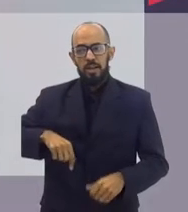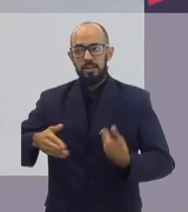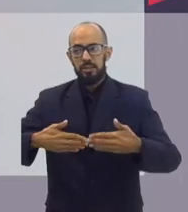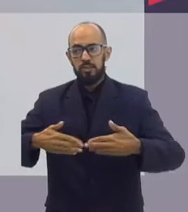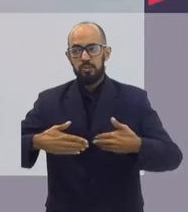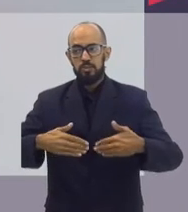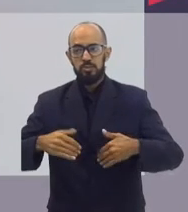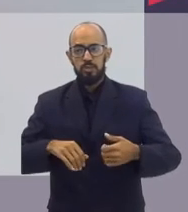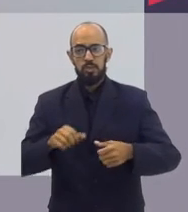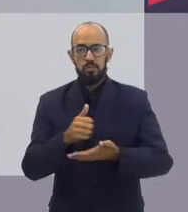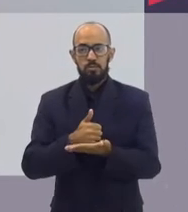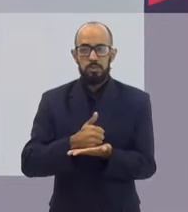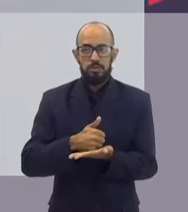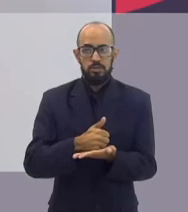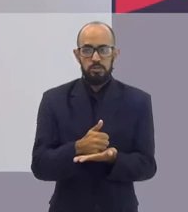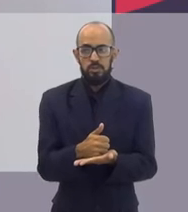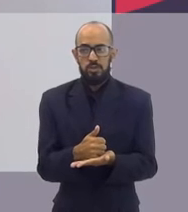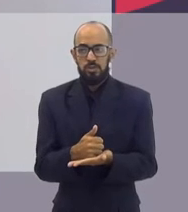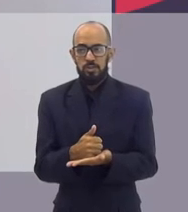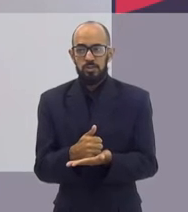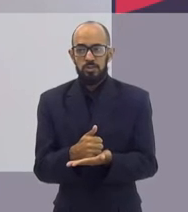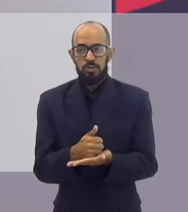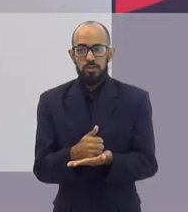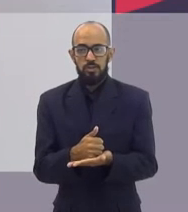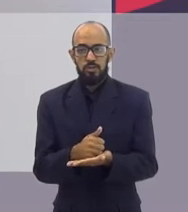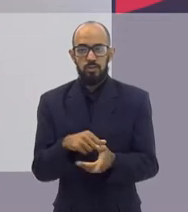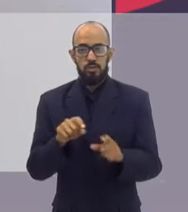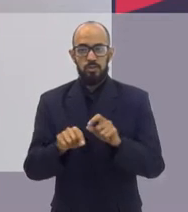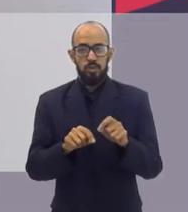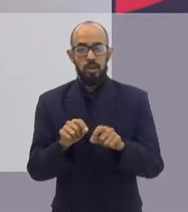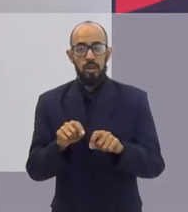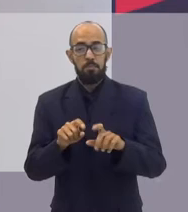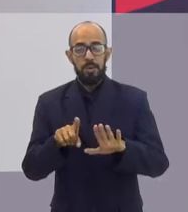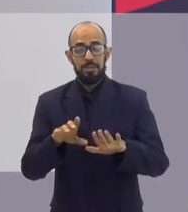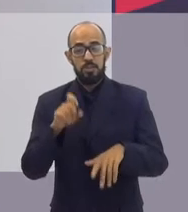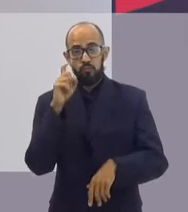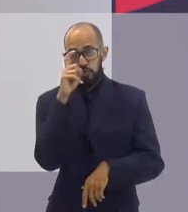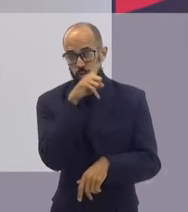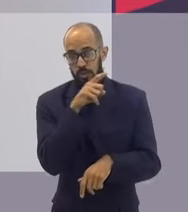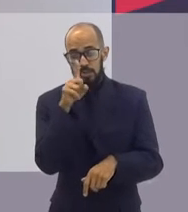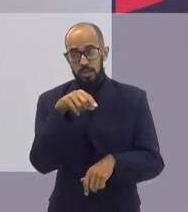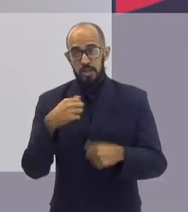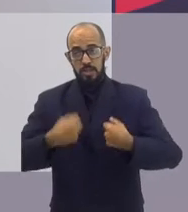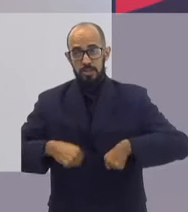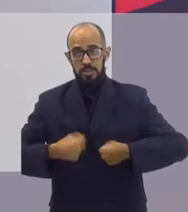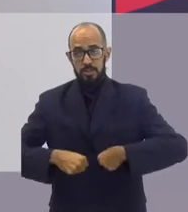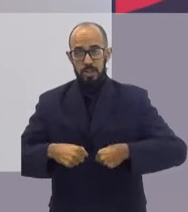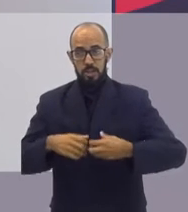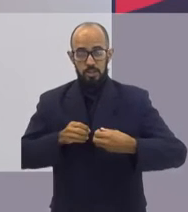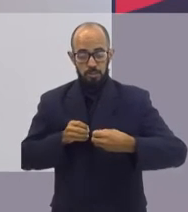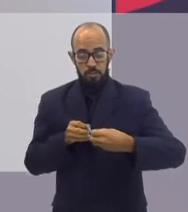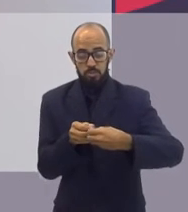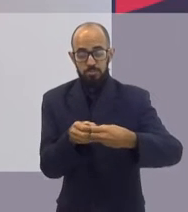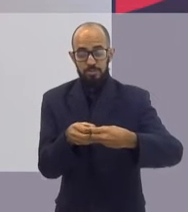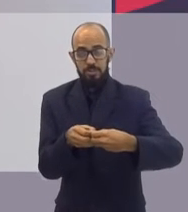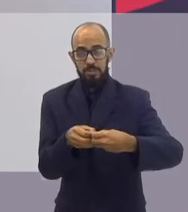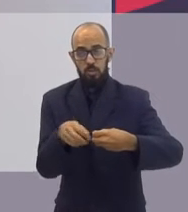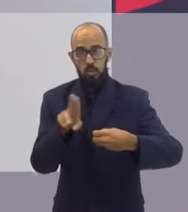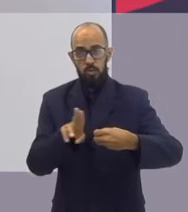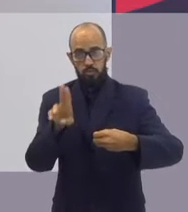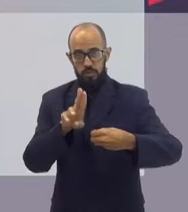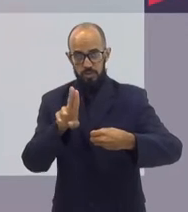fora. Né? Mas agora, mesmo lá fora, no Brasil, com as dificuldades, a necessidade de aproximação com